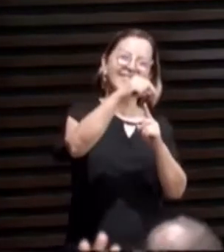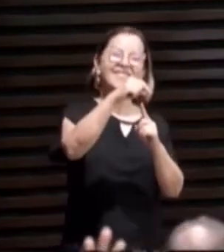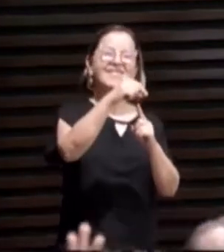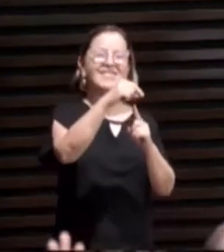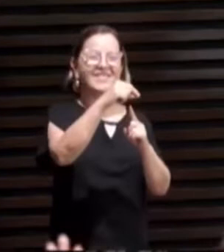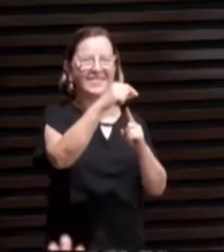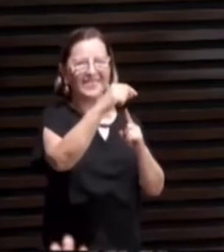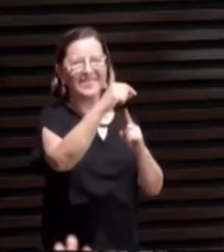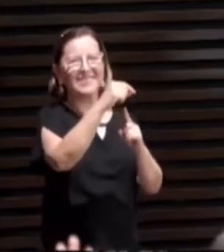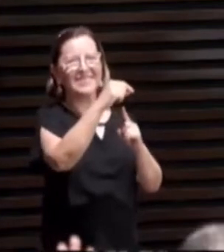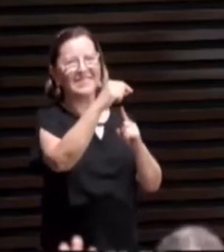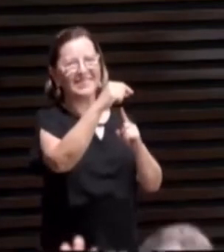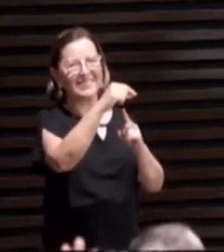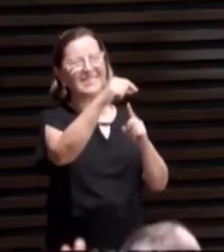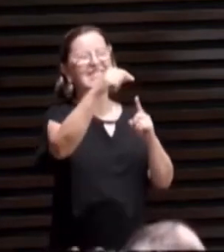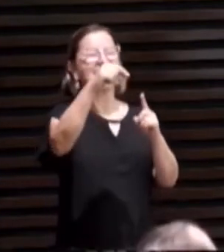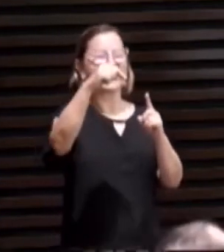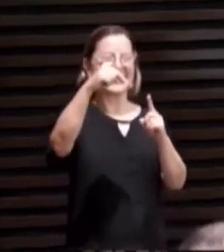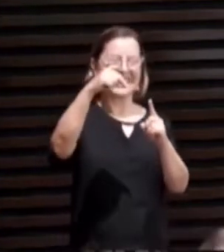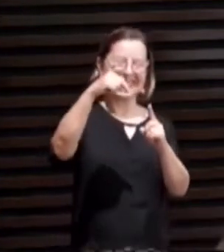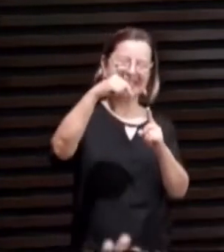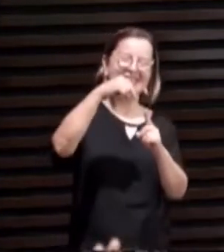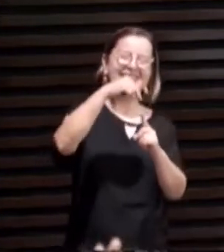sempre. Santo,